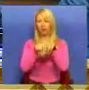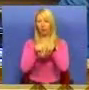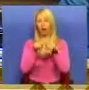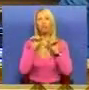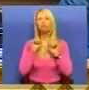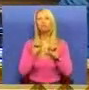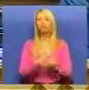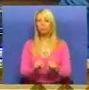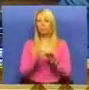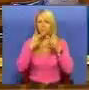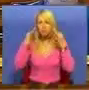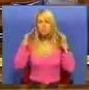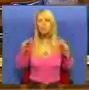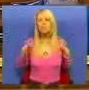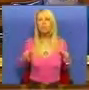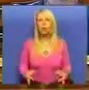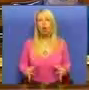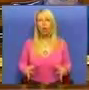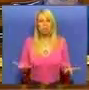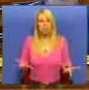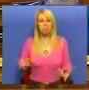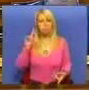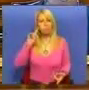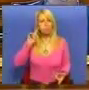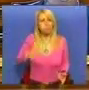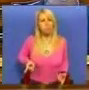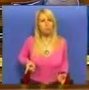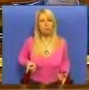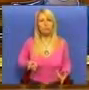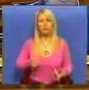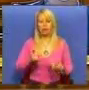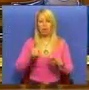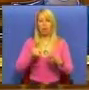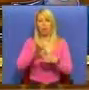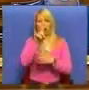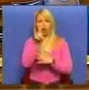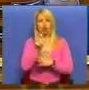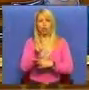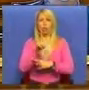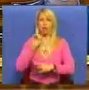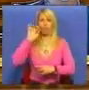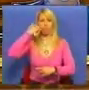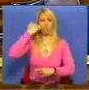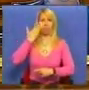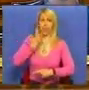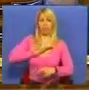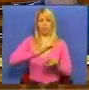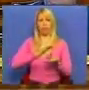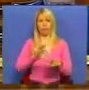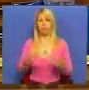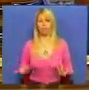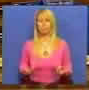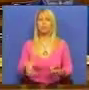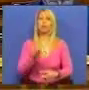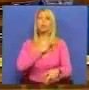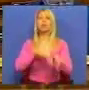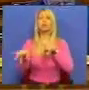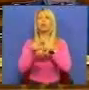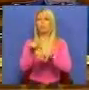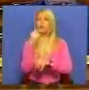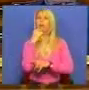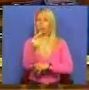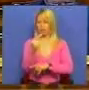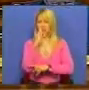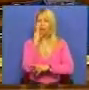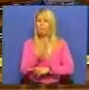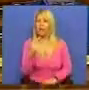seja absolutamente indiferente às questões do déficit e da dívida. O que o Sr. Deputado disse na prática foi o